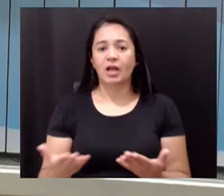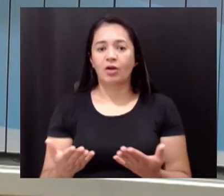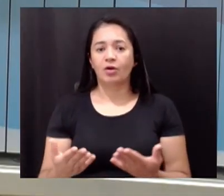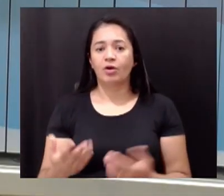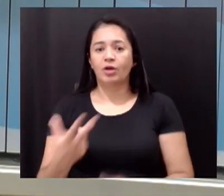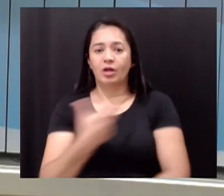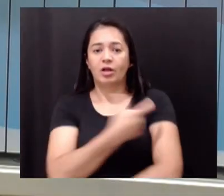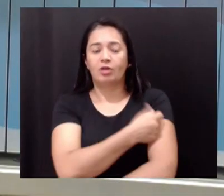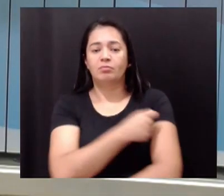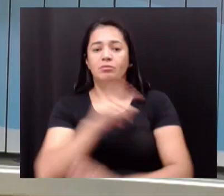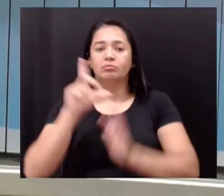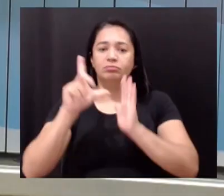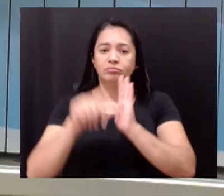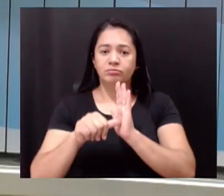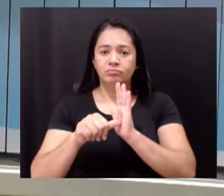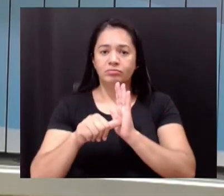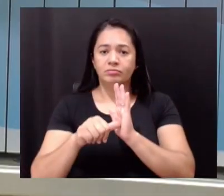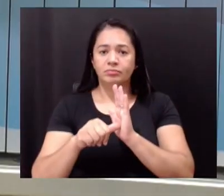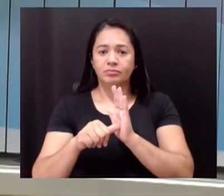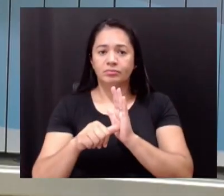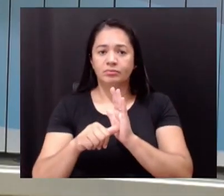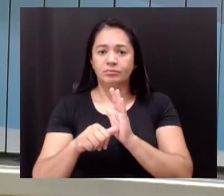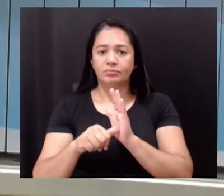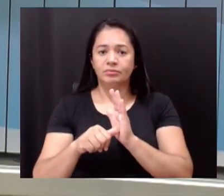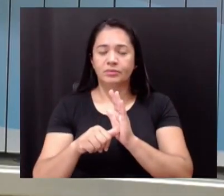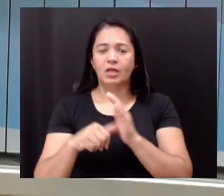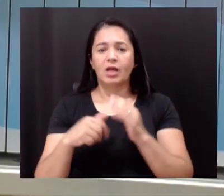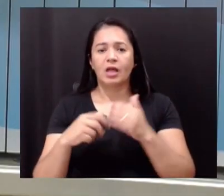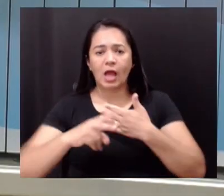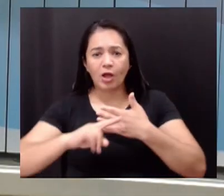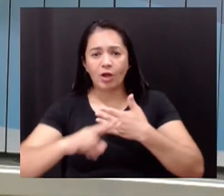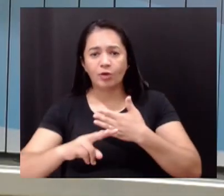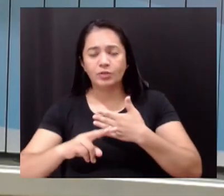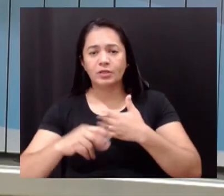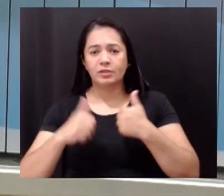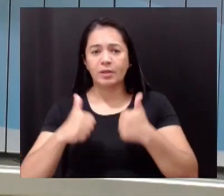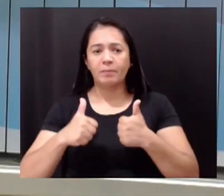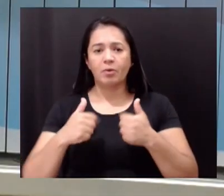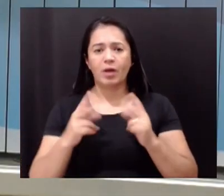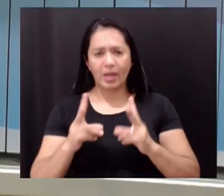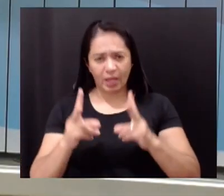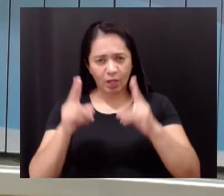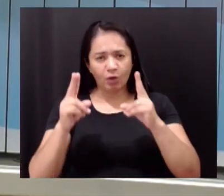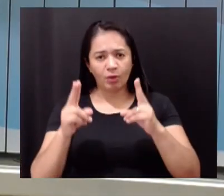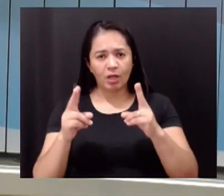Ela vai ter o mesmo efeito, a mesma proteção do que se a gente tivesse tomado lá atrás?